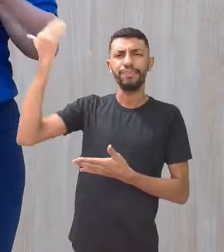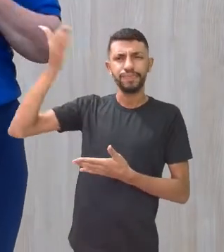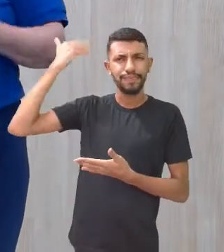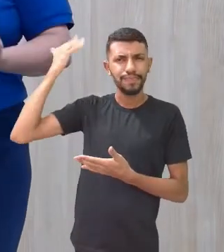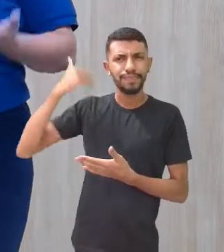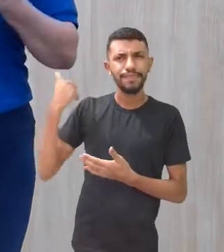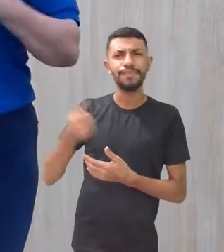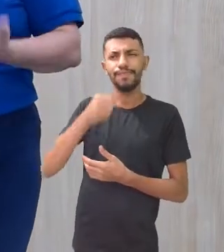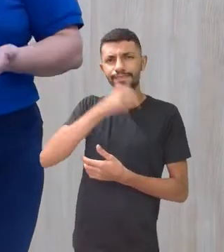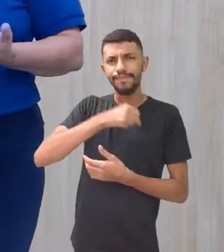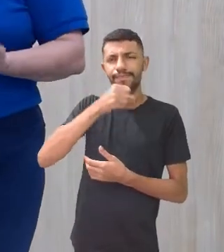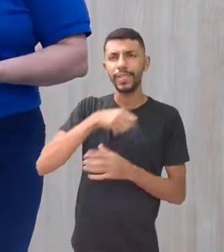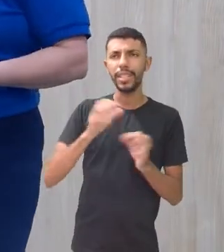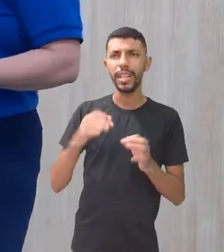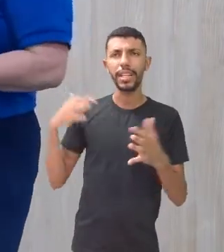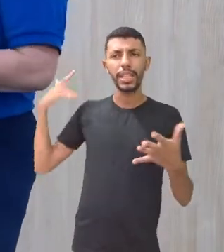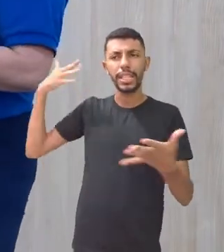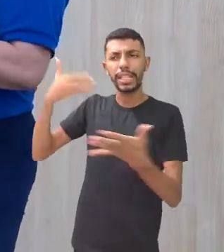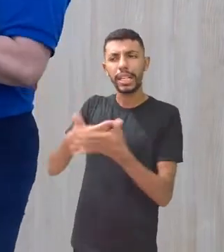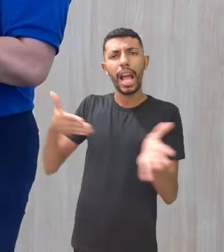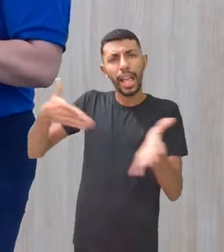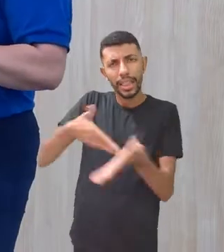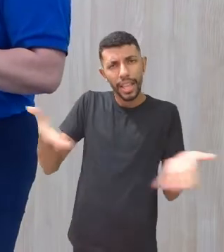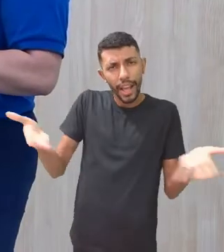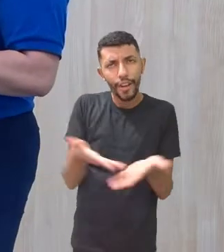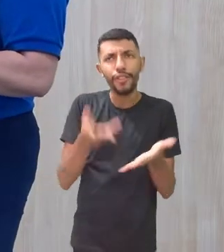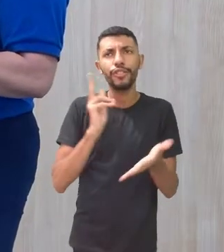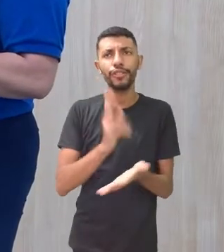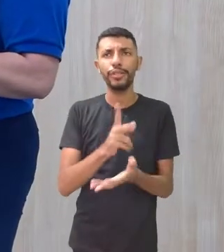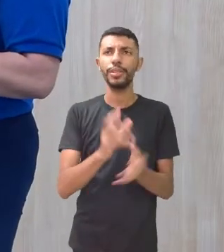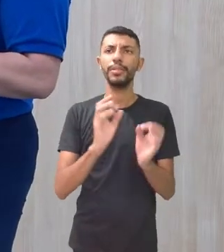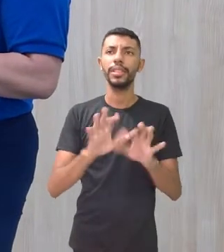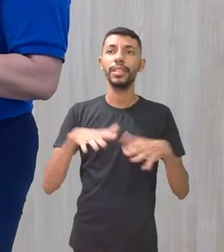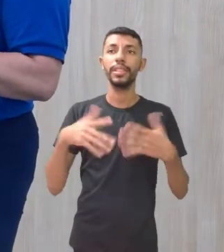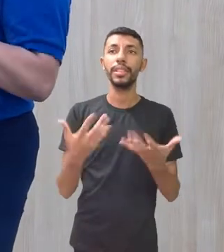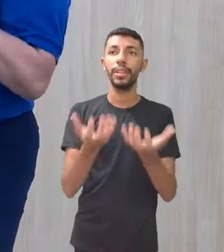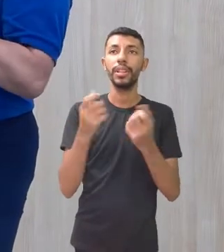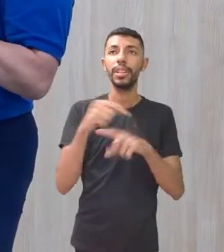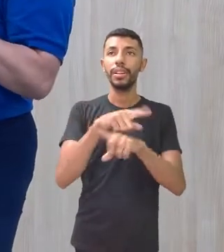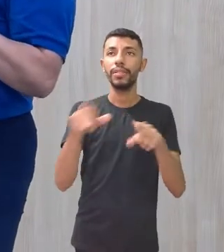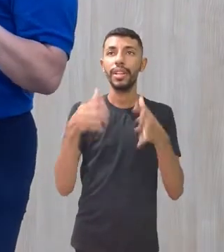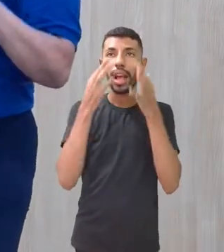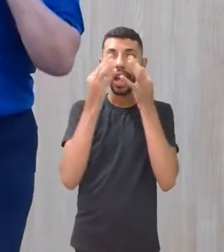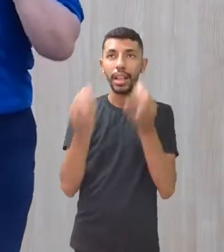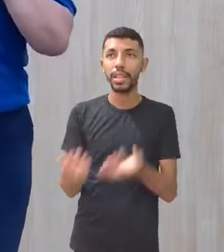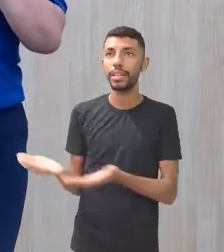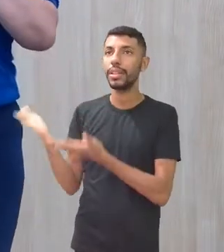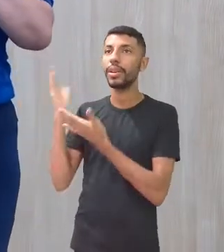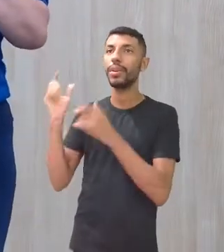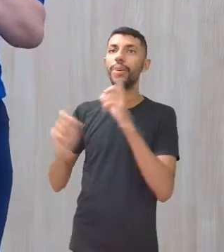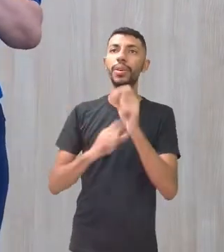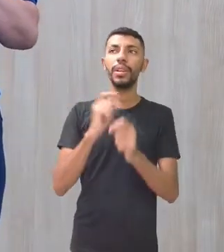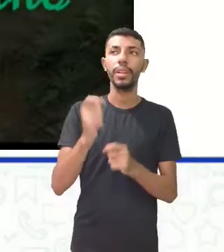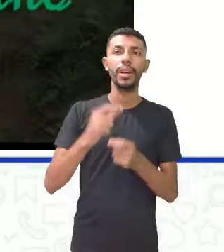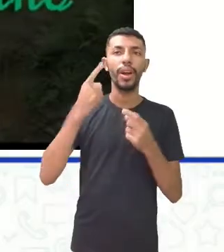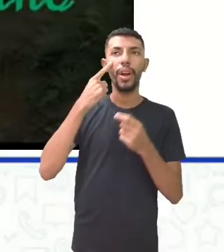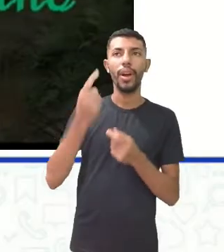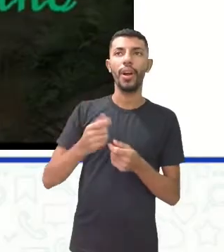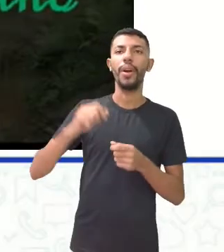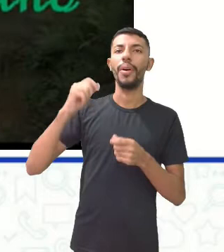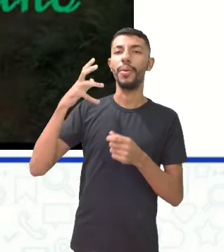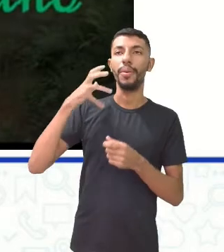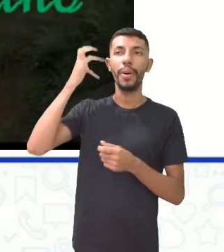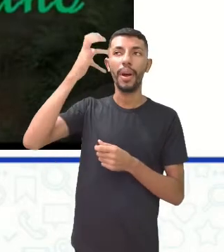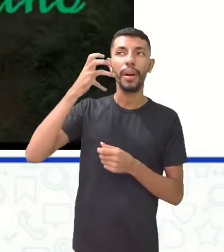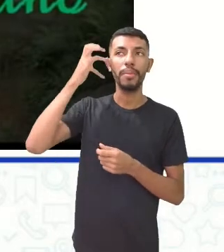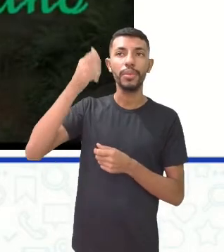isso chegou até os nossos dias. E aí eu queria chamar a atenção, antes disso, vamos ouvir uma música antiga.